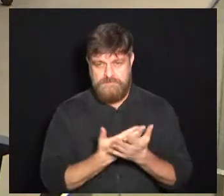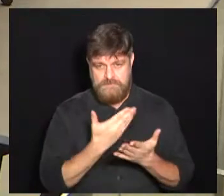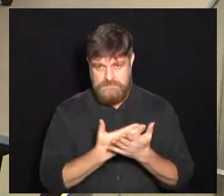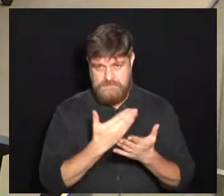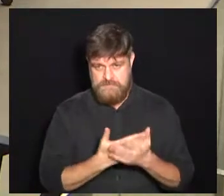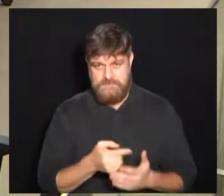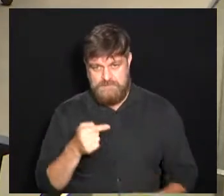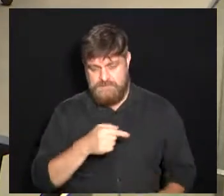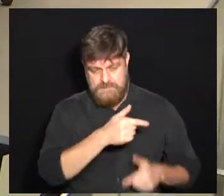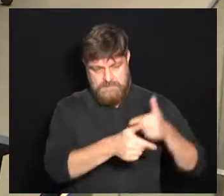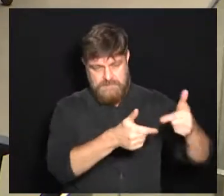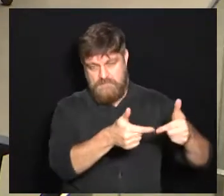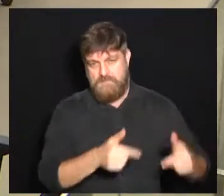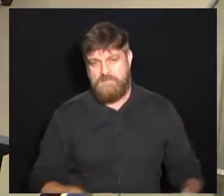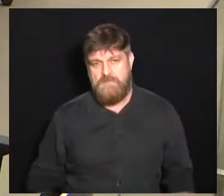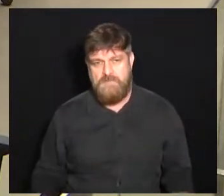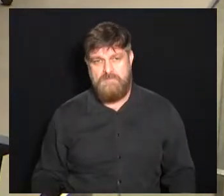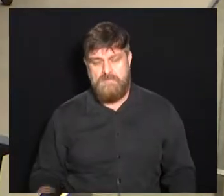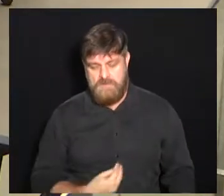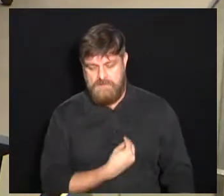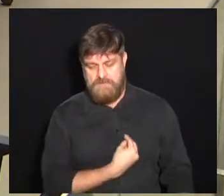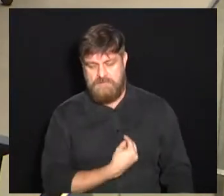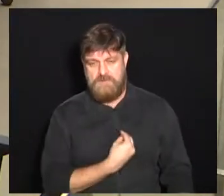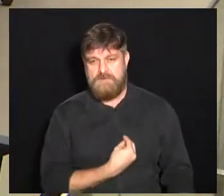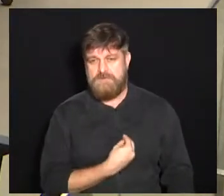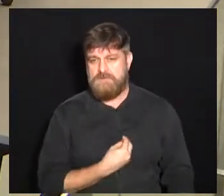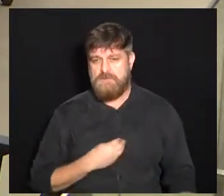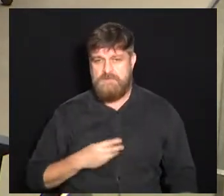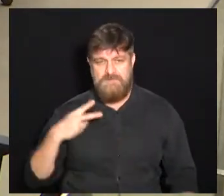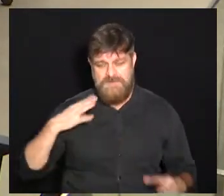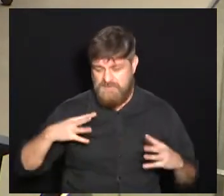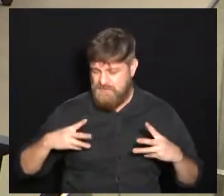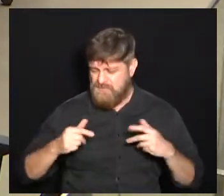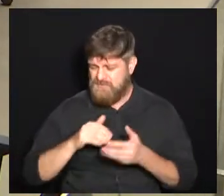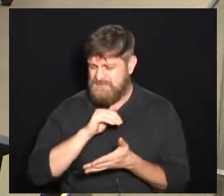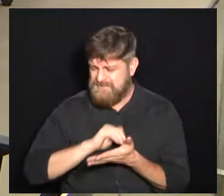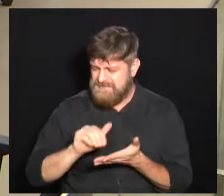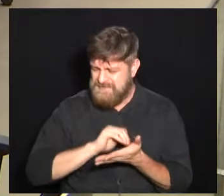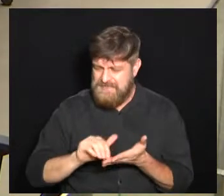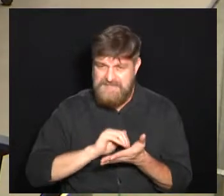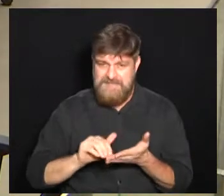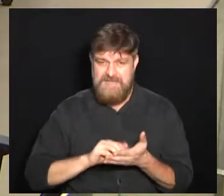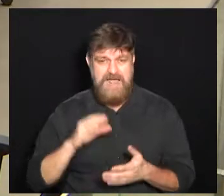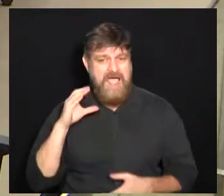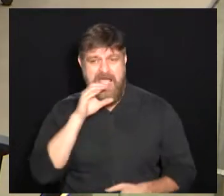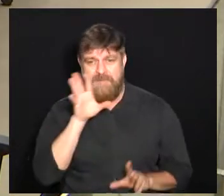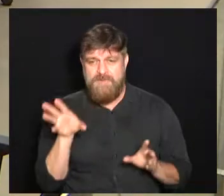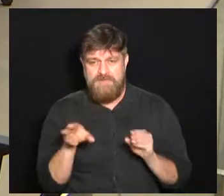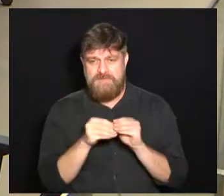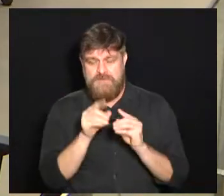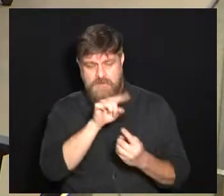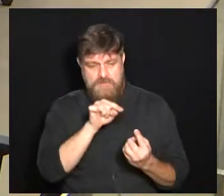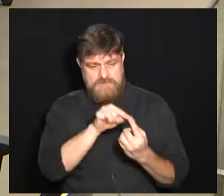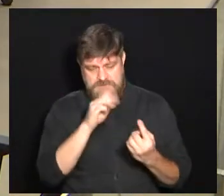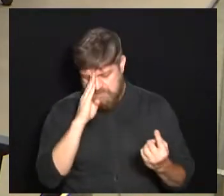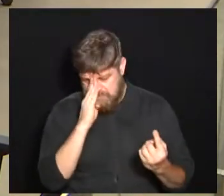OS, das antigas OS que estão aqui, todos os vereadores, secretária, rapidamente, para ser